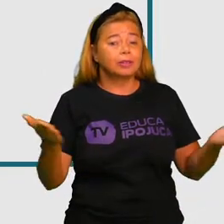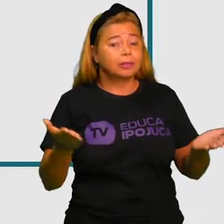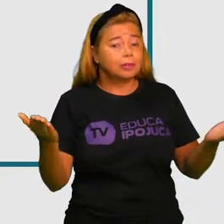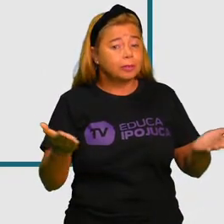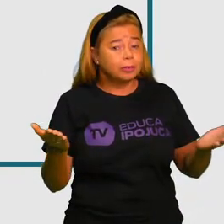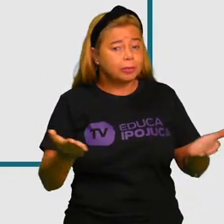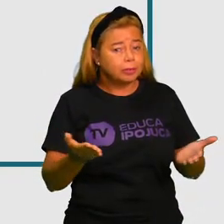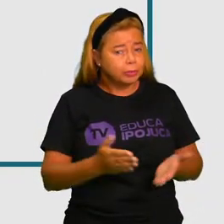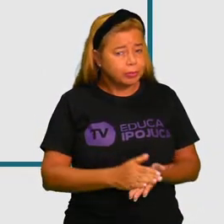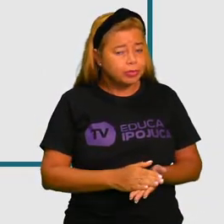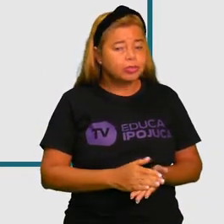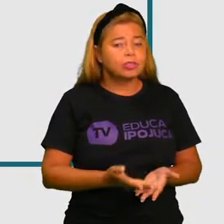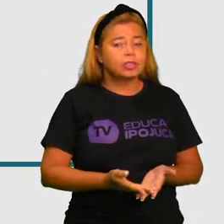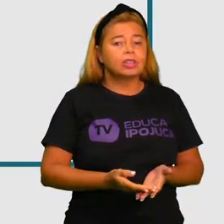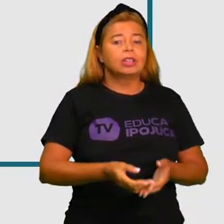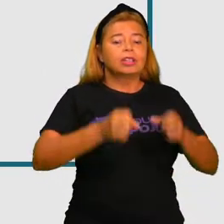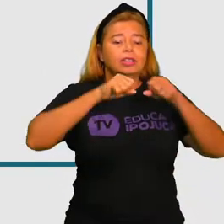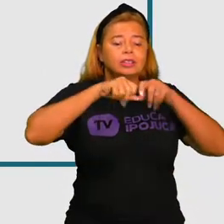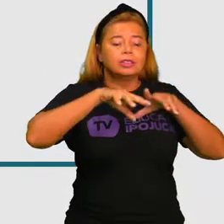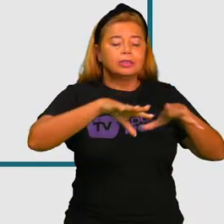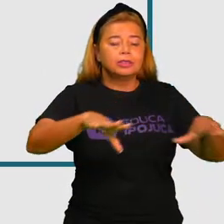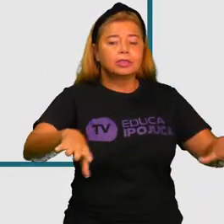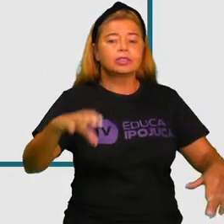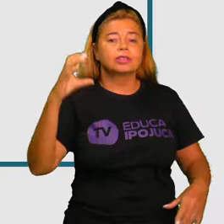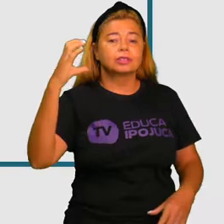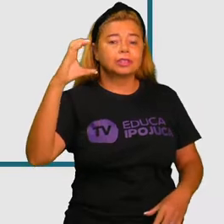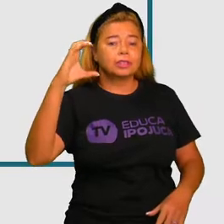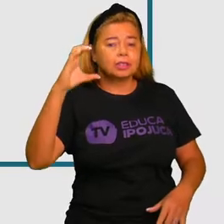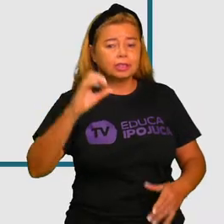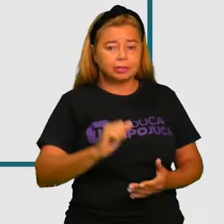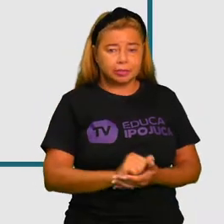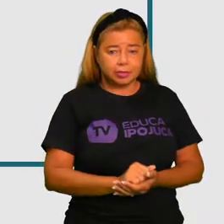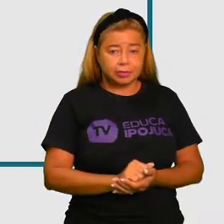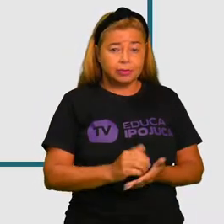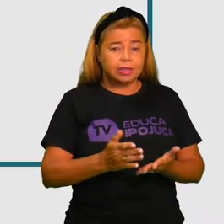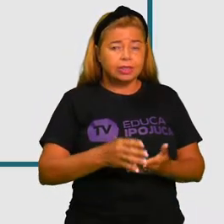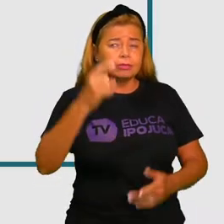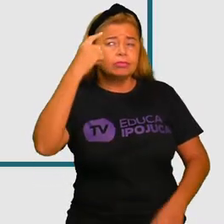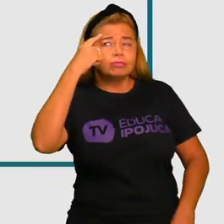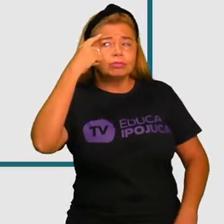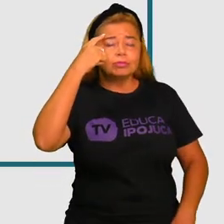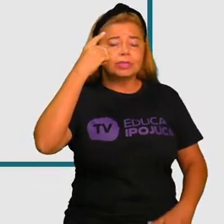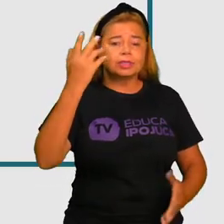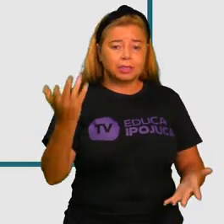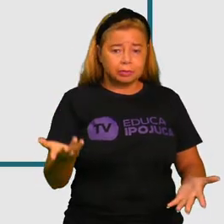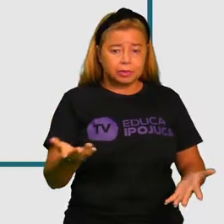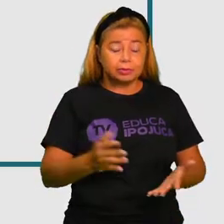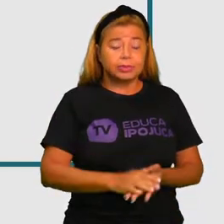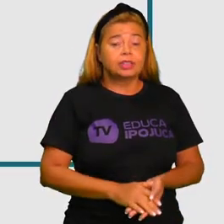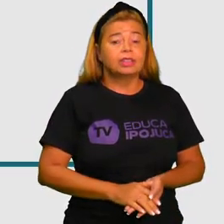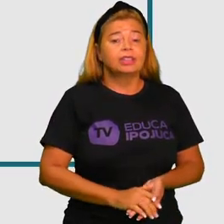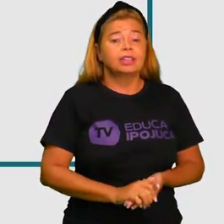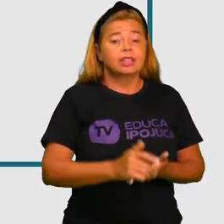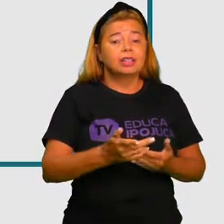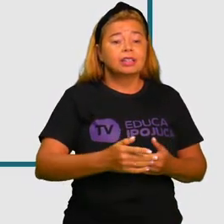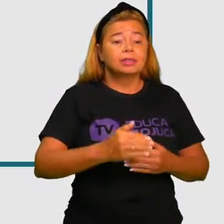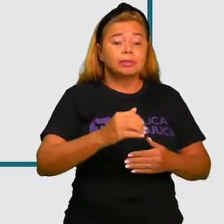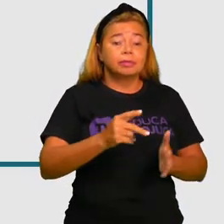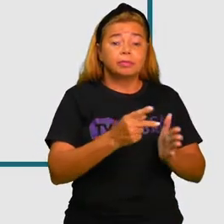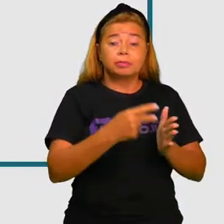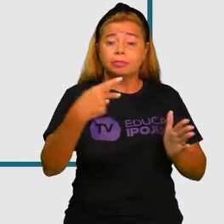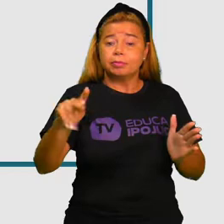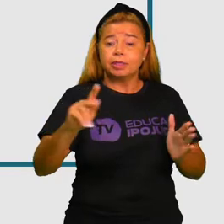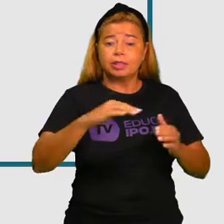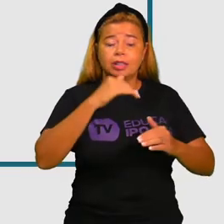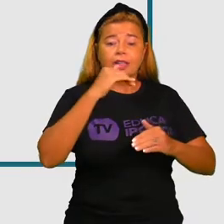Oi e o nosso pensamento é de Rubem Alves não haverá borboletas se a vida não passar por longas e silenciosas